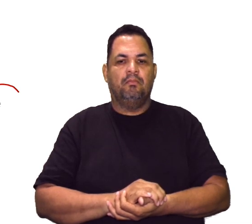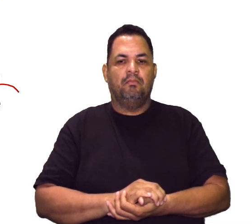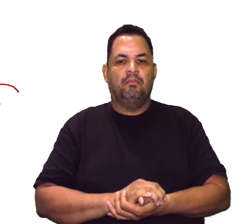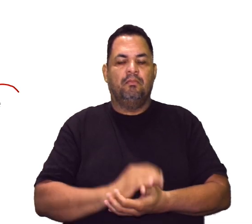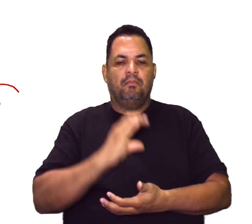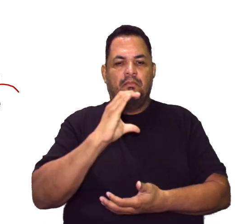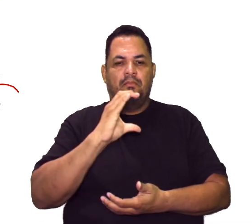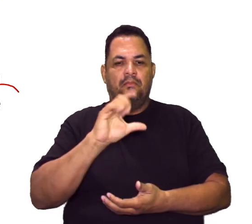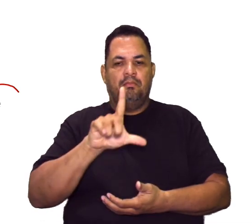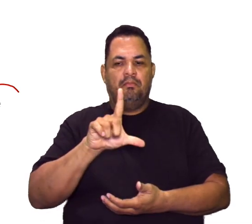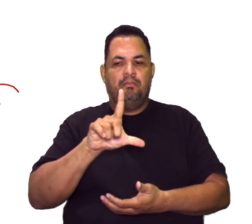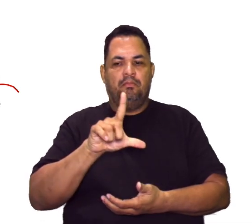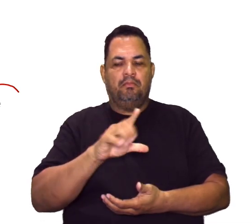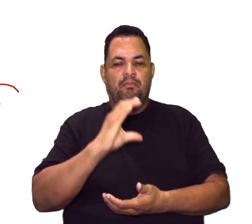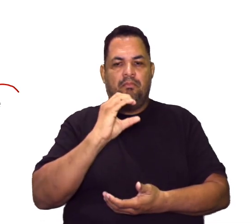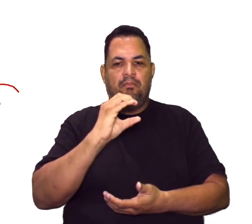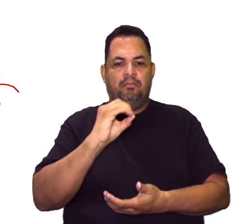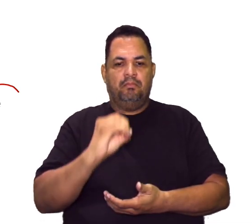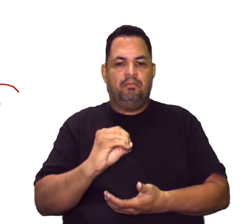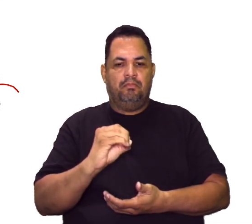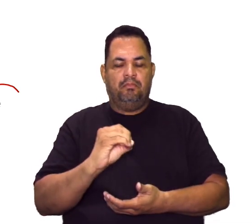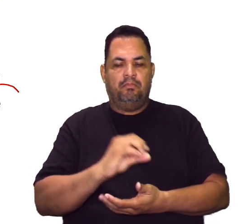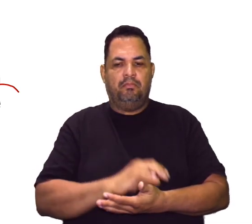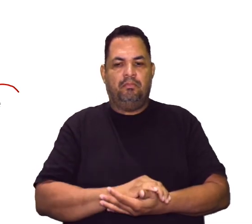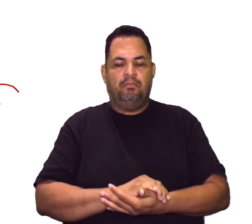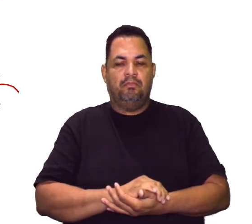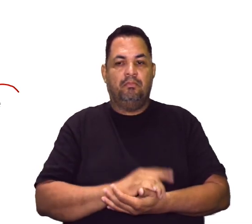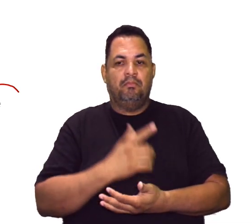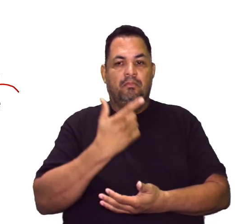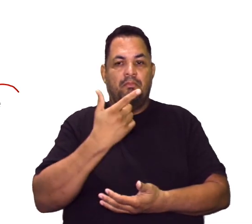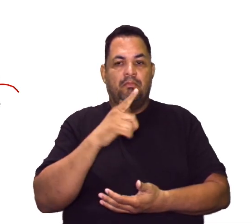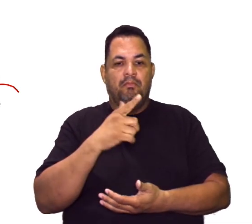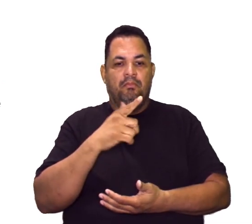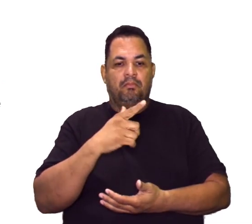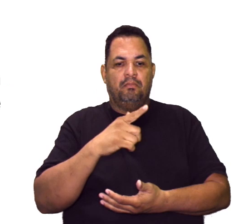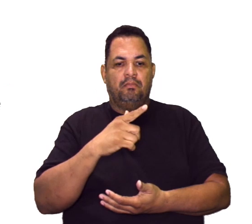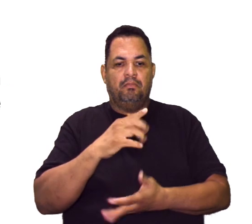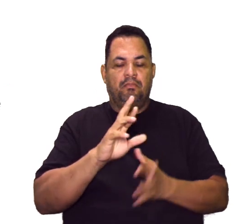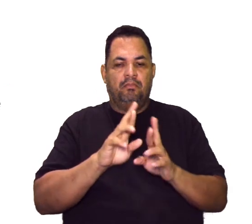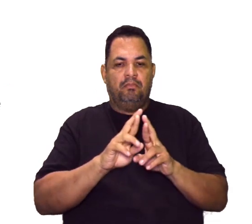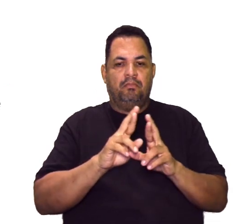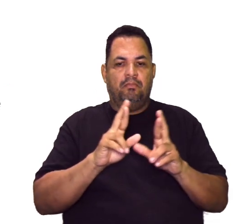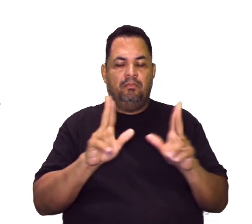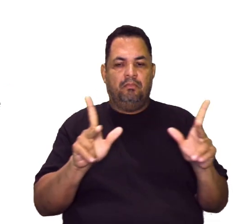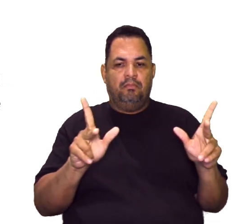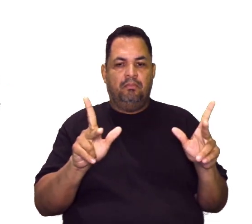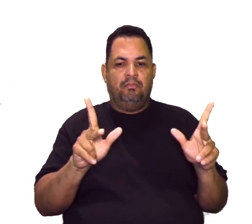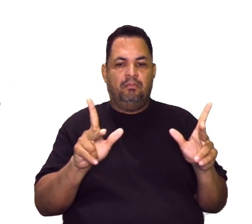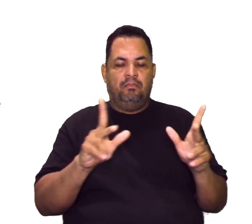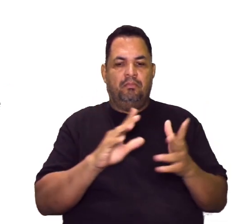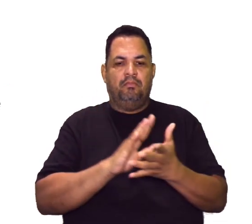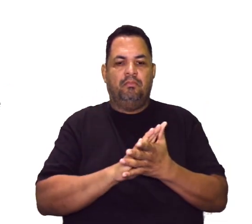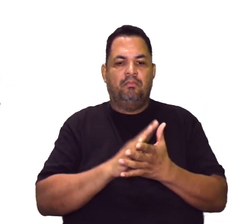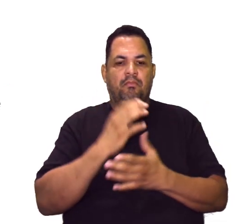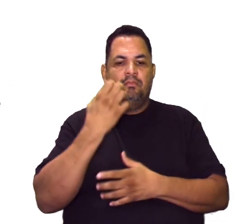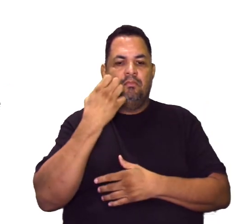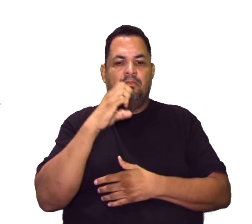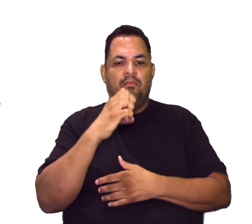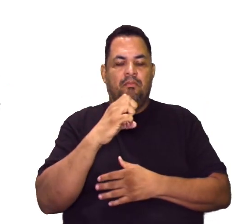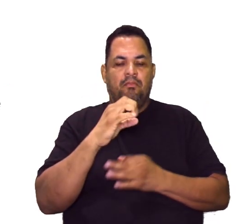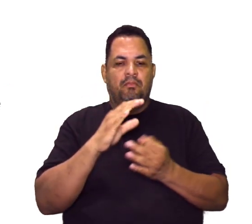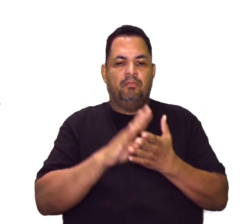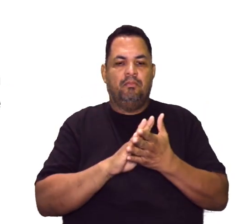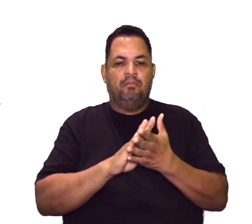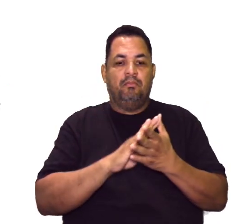cloro é zero. Sendo assim, não existe diferença de eletricidade